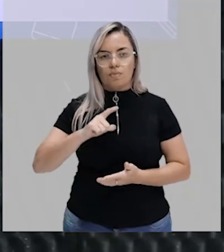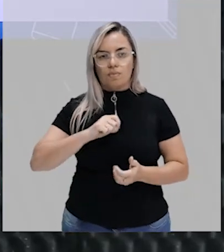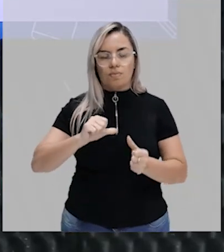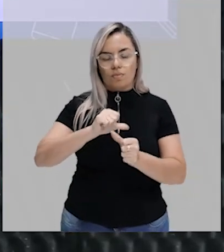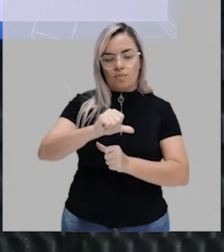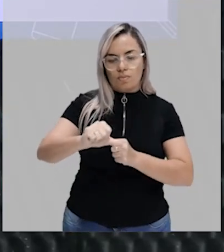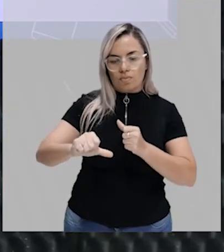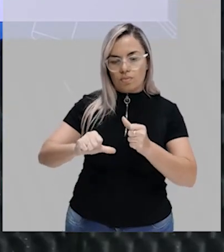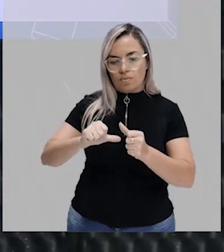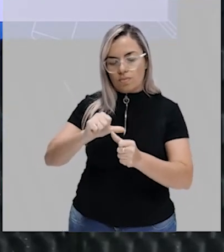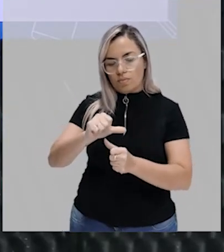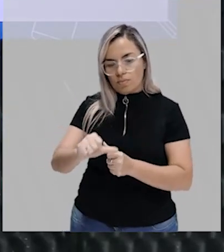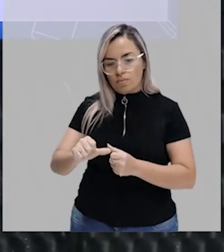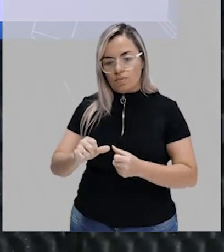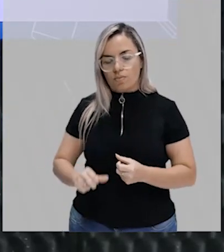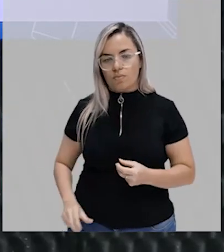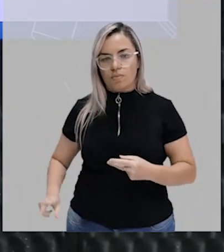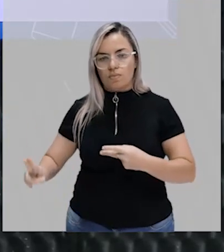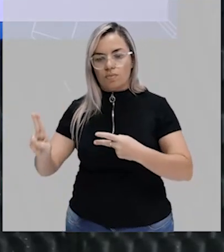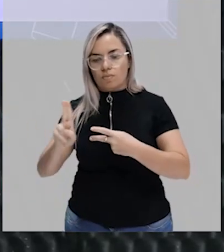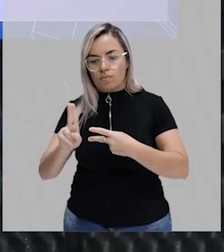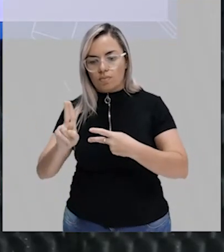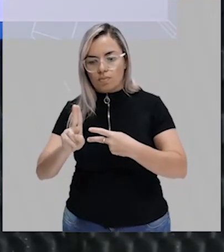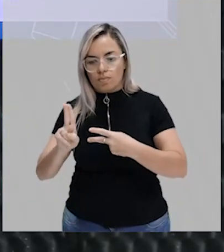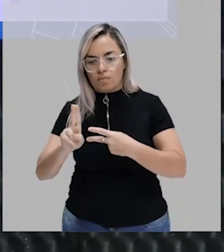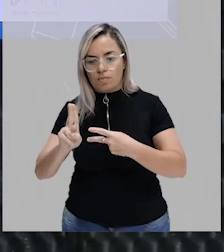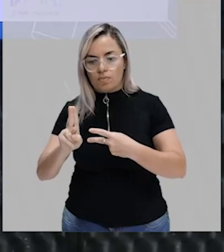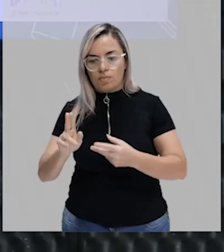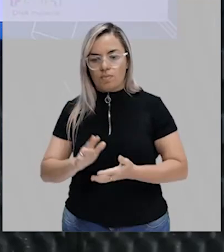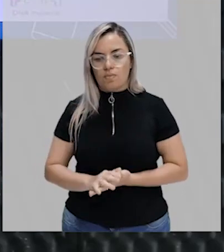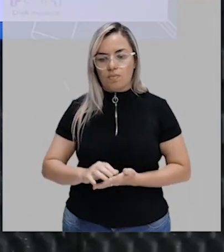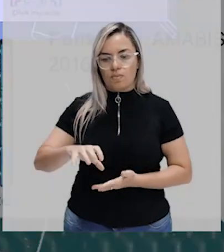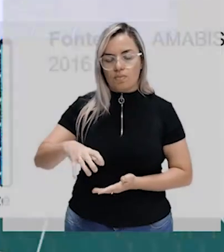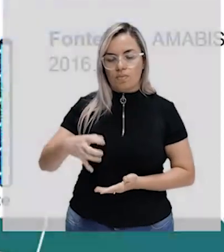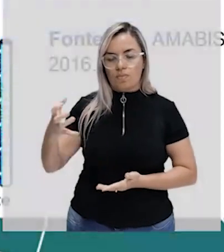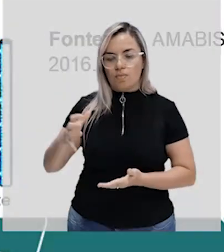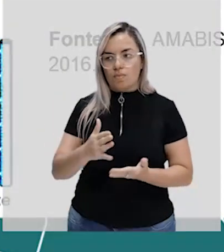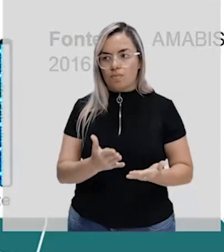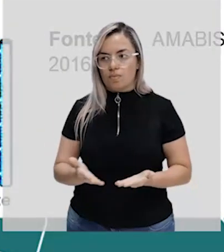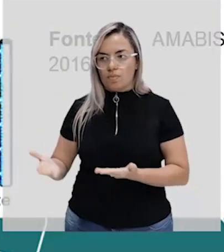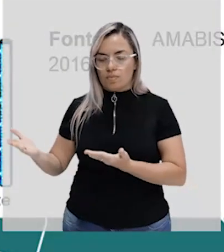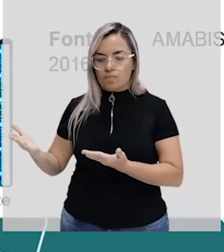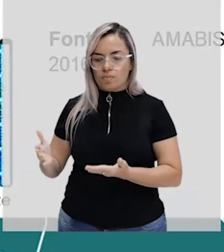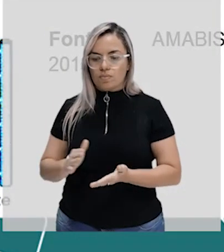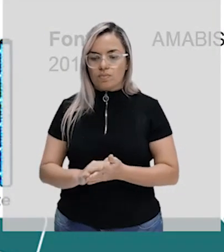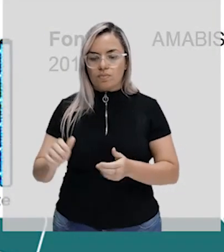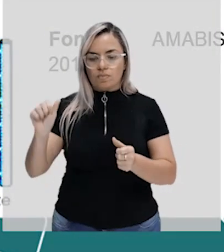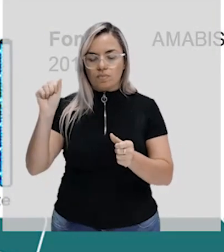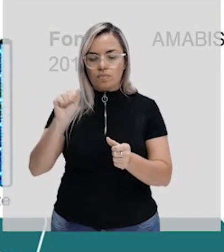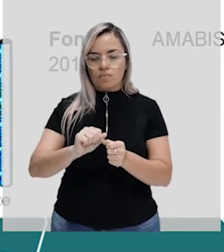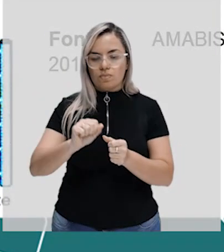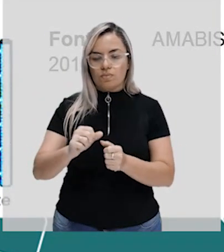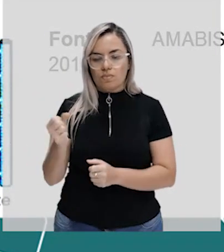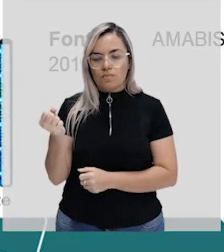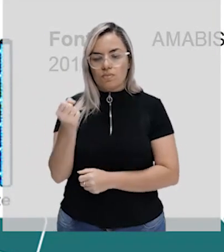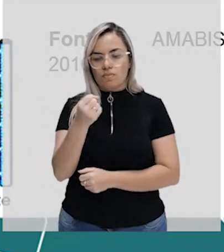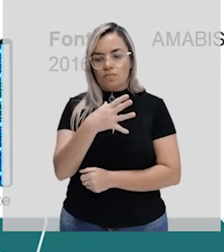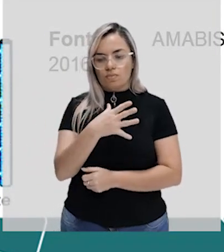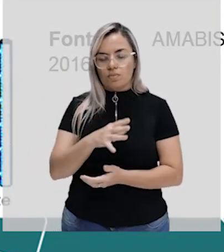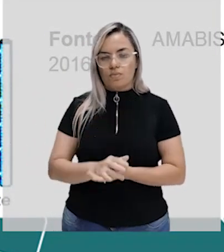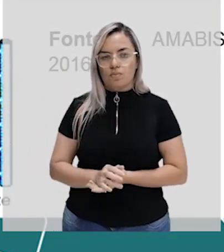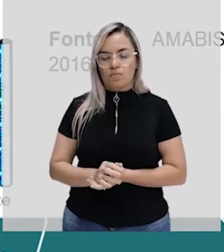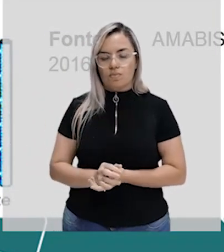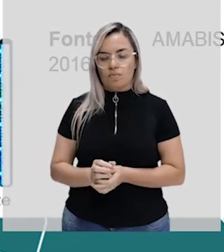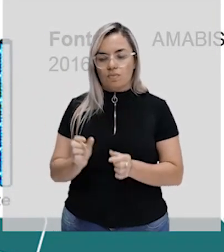quê? Para a uracila, tá? E aí, o que acontece? Essa mudança vai fazer com que a nova fita